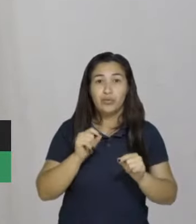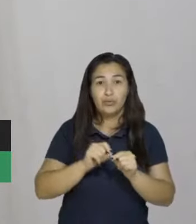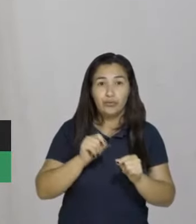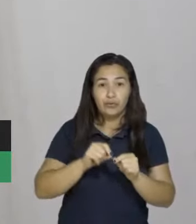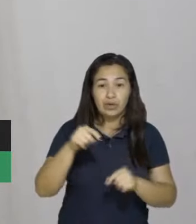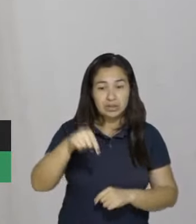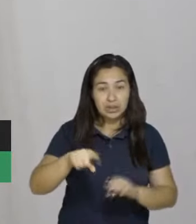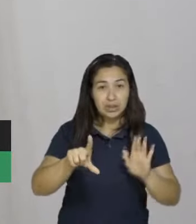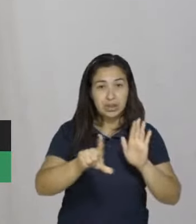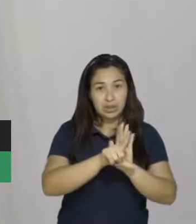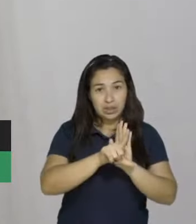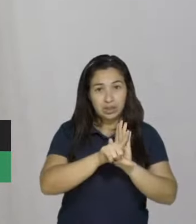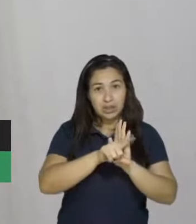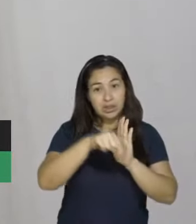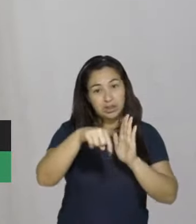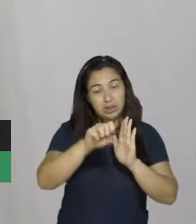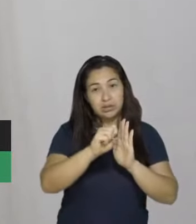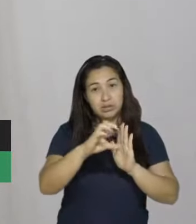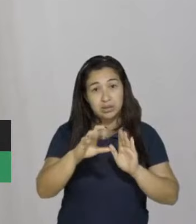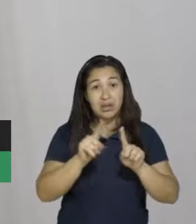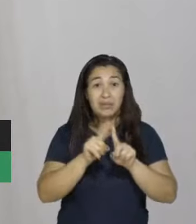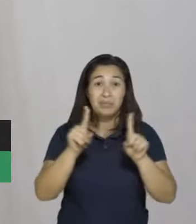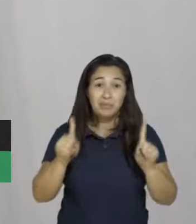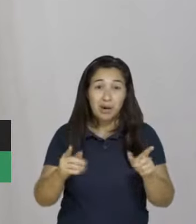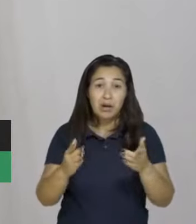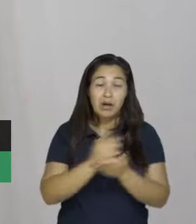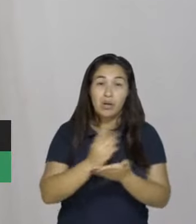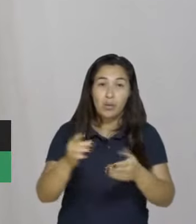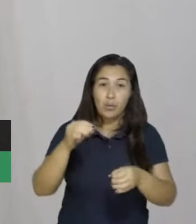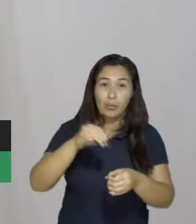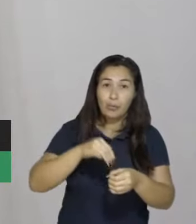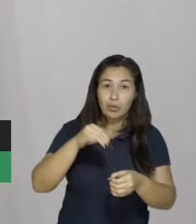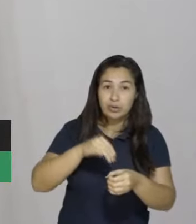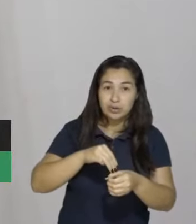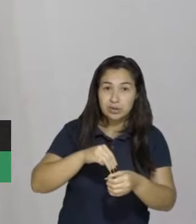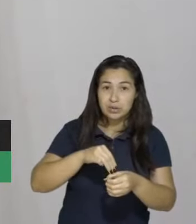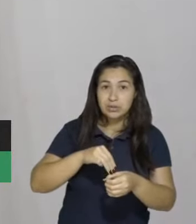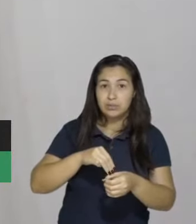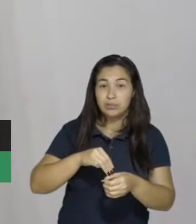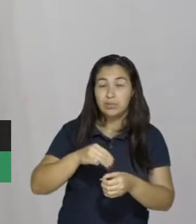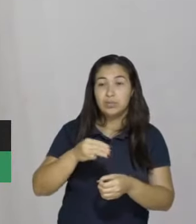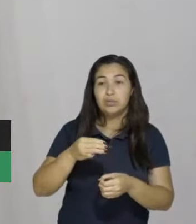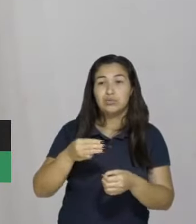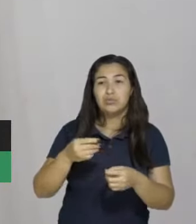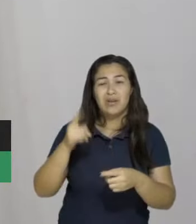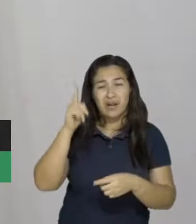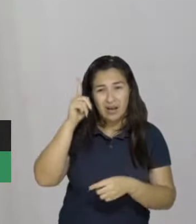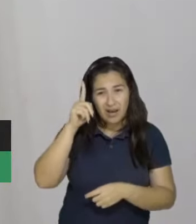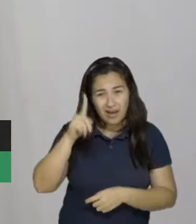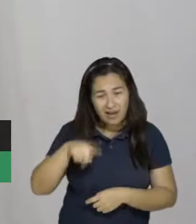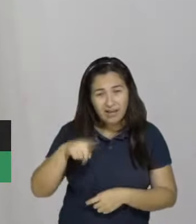boa, mas que para que os municípios adotem a autodeclaração, ela precisa sofrer uma pequena